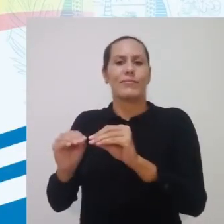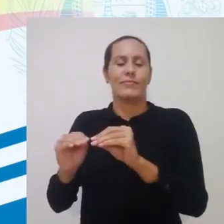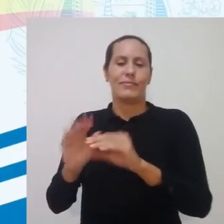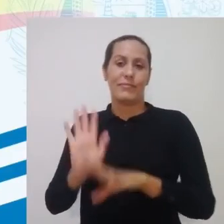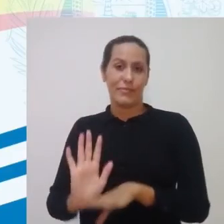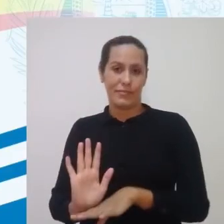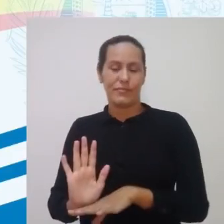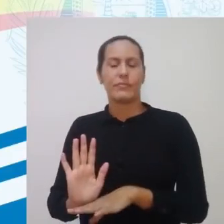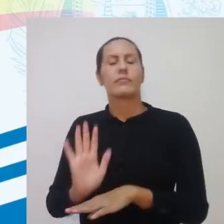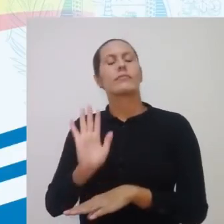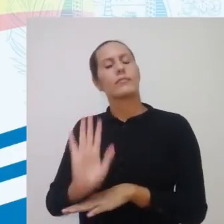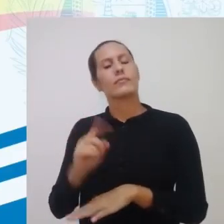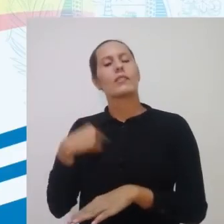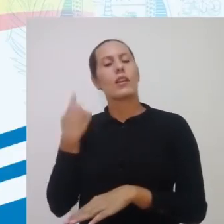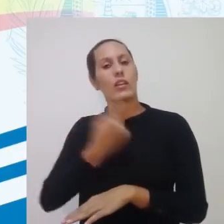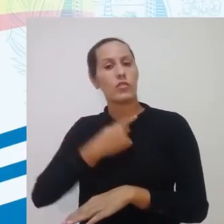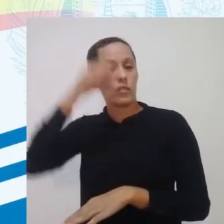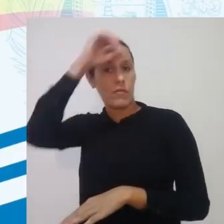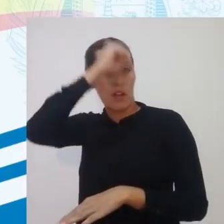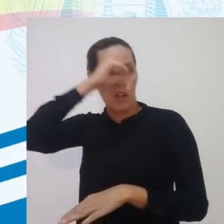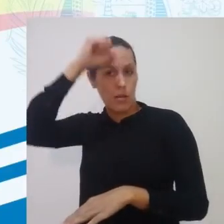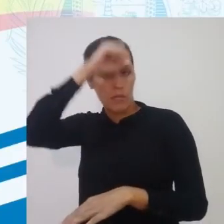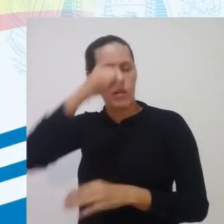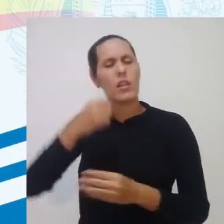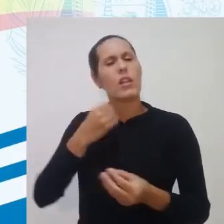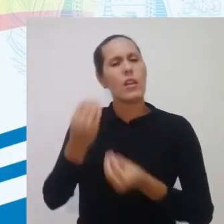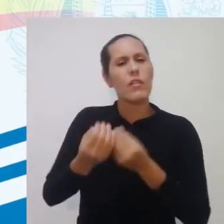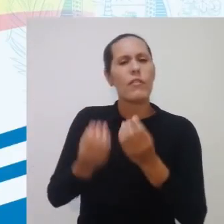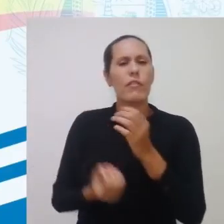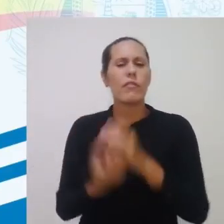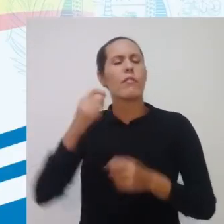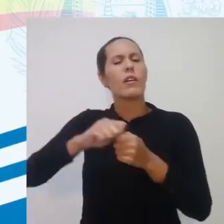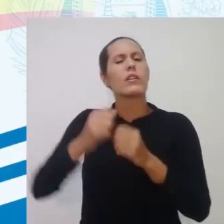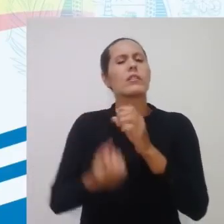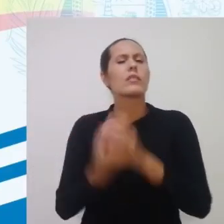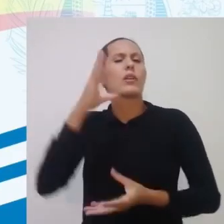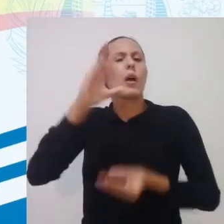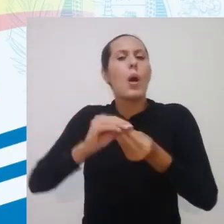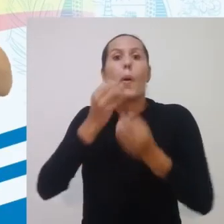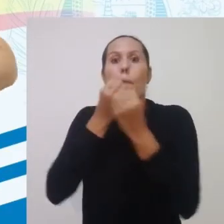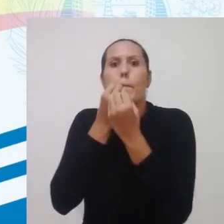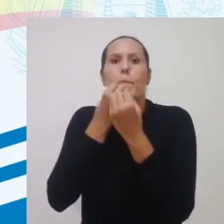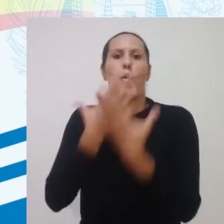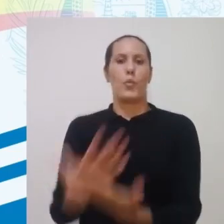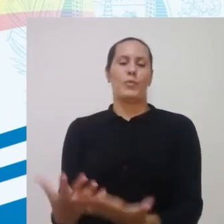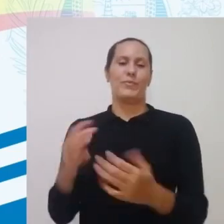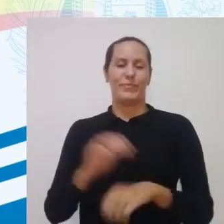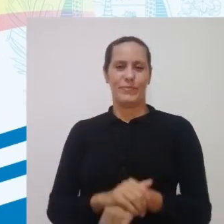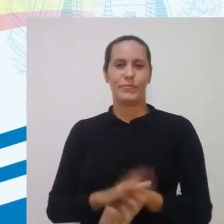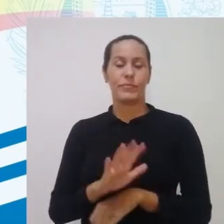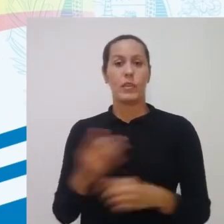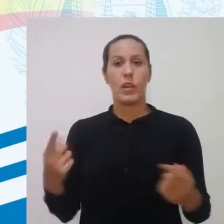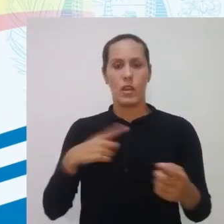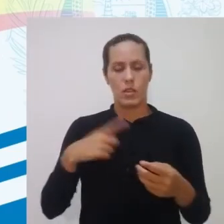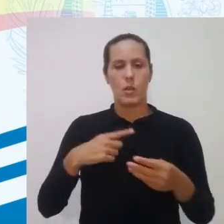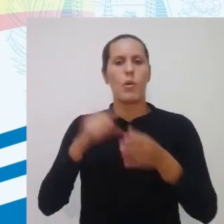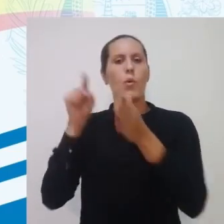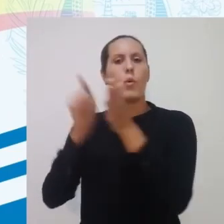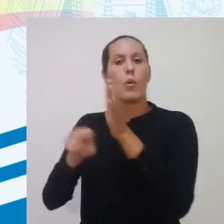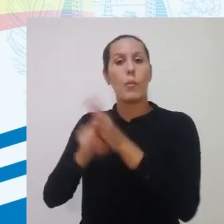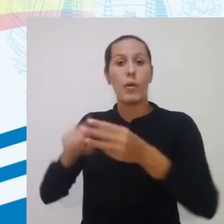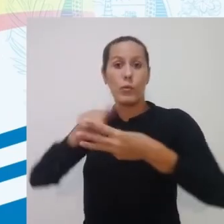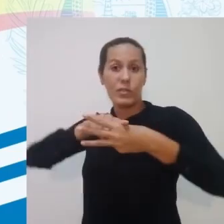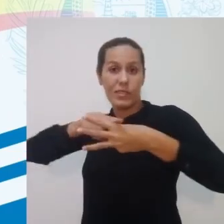texto original, certo? E a gente vai aprender a fazer um bom resumo, certo? Então eu trouxe para vocês